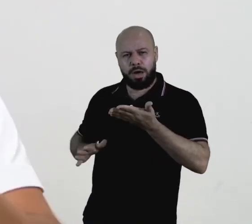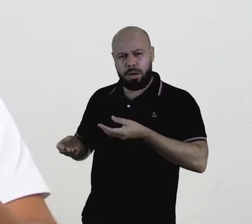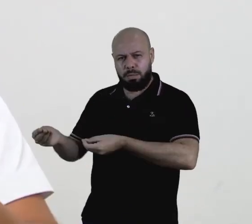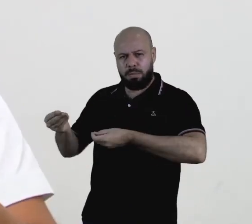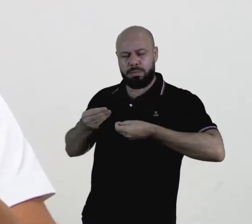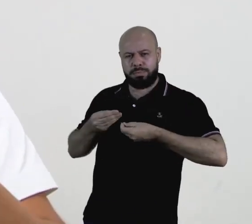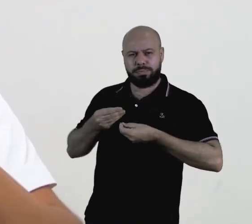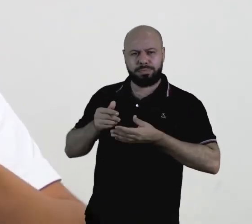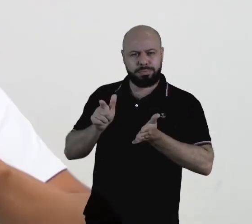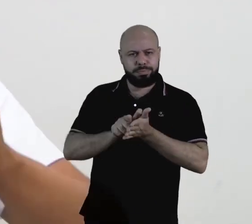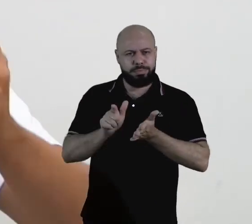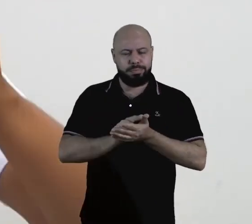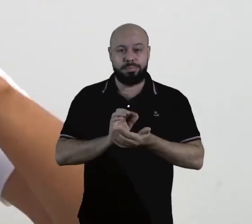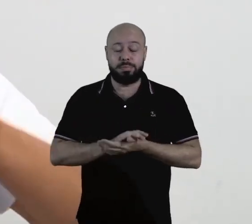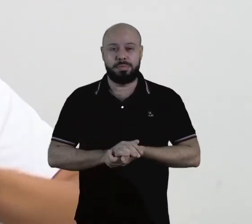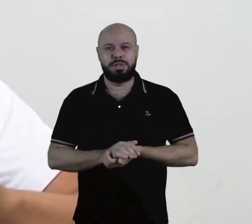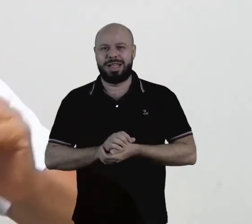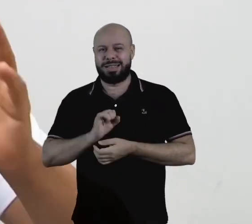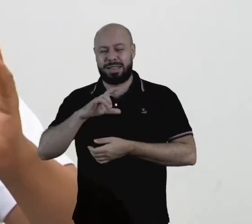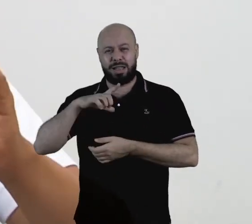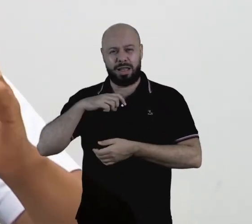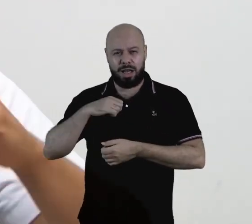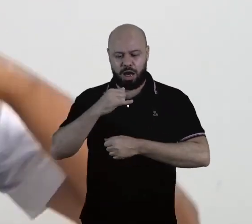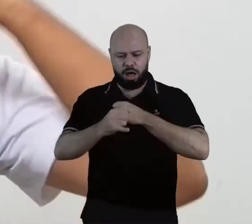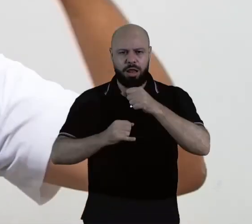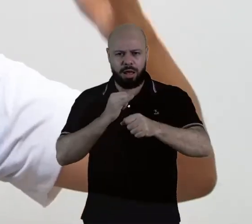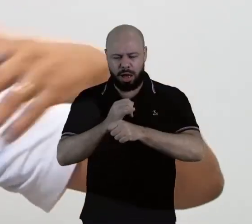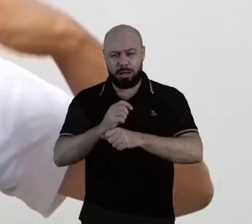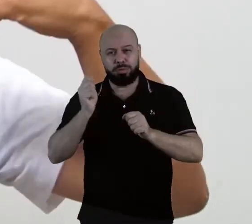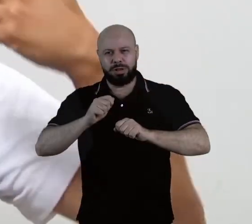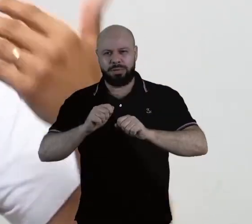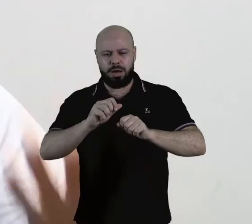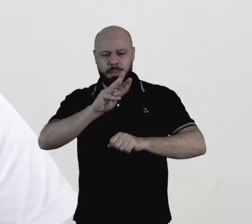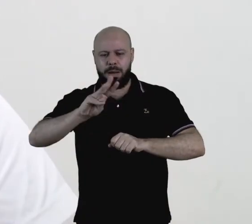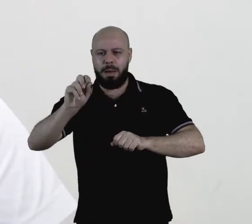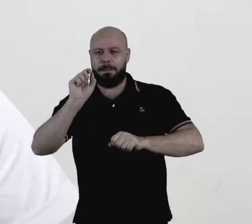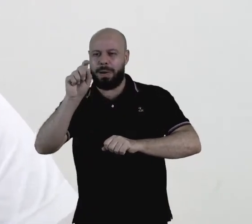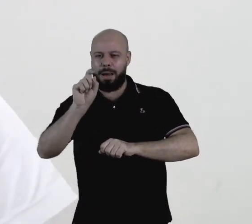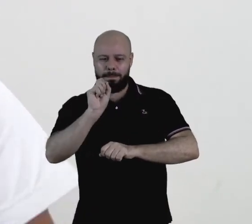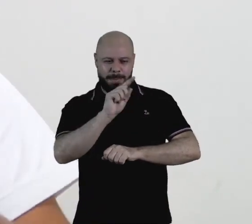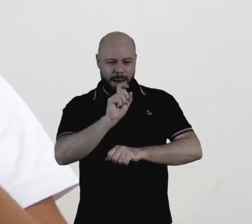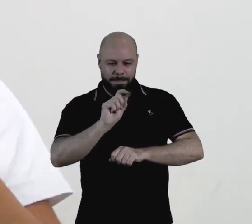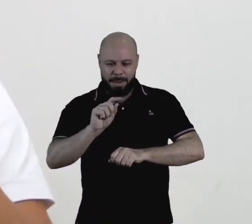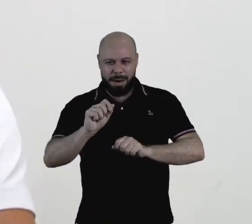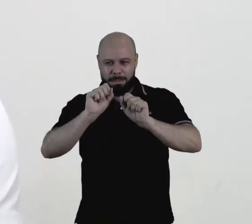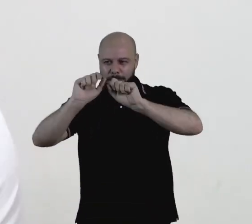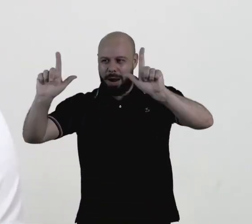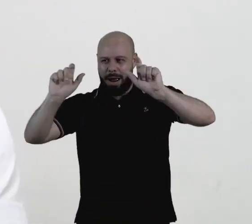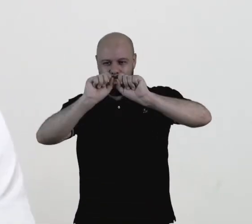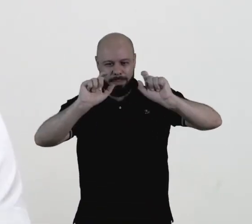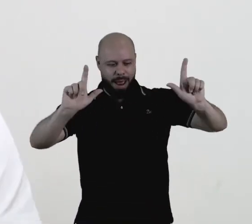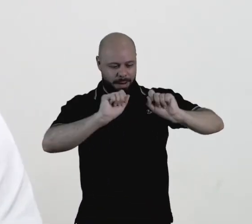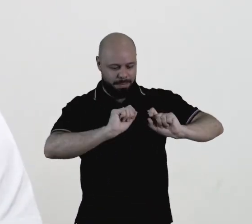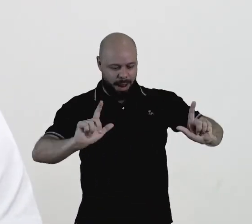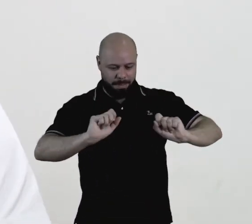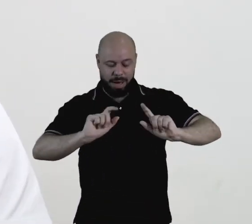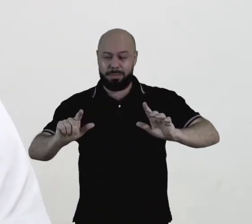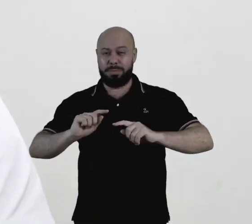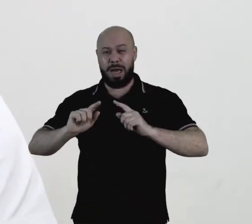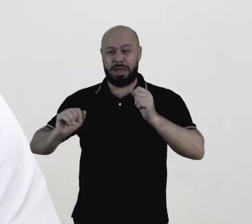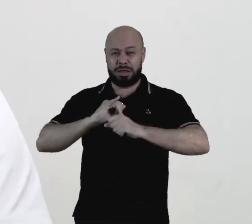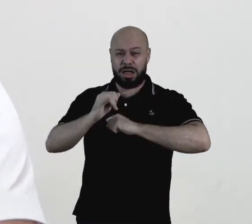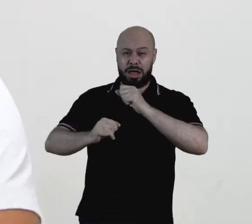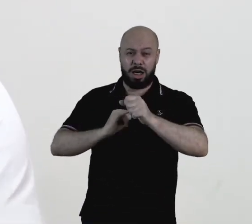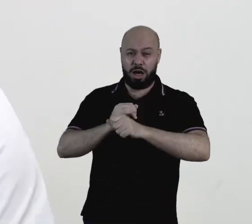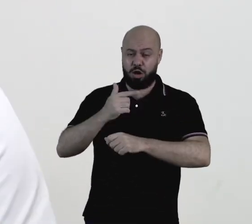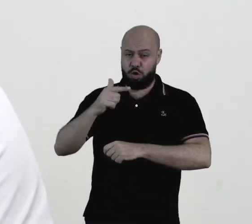todo esse material ele vem cheio de links para você clicar e descobrir um mundo novo. Mas, se você ainda não está conseguindo acessar a